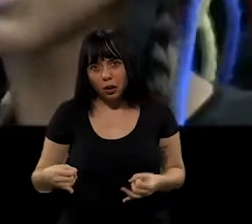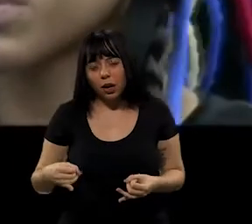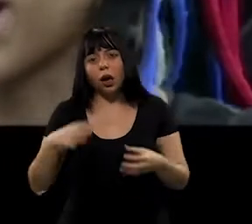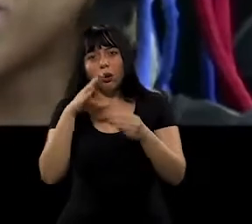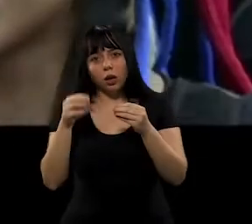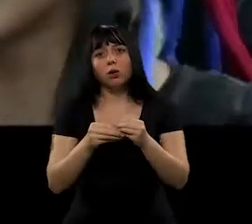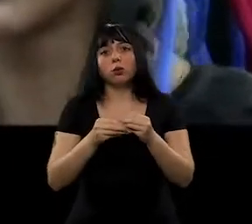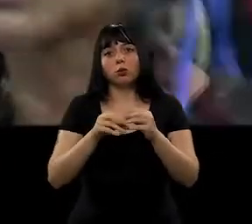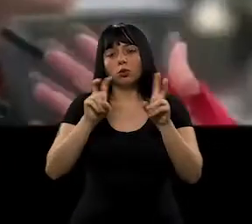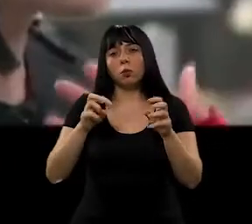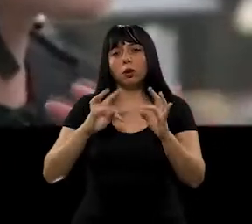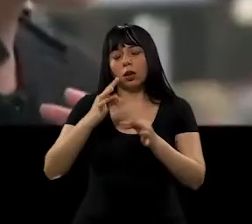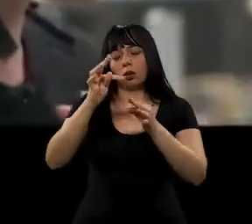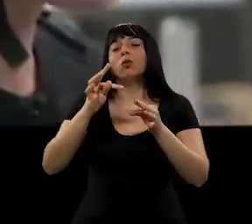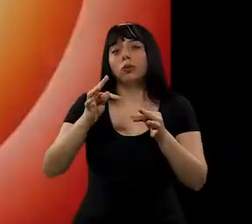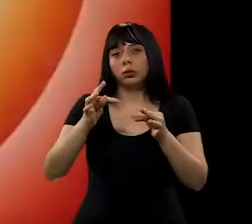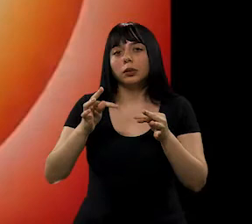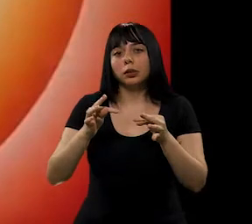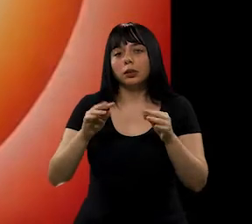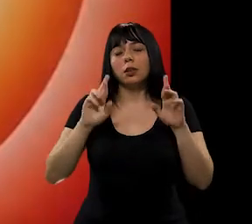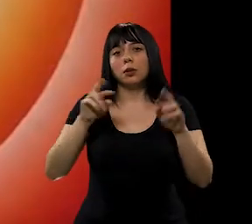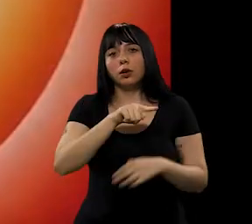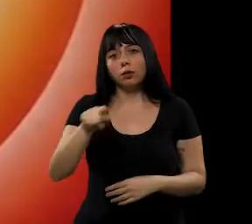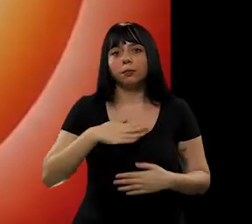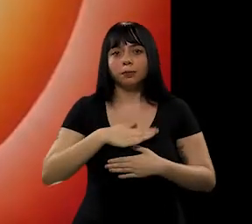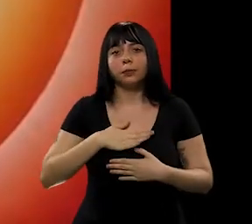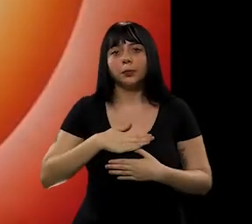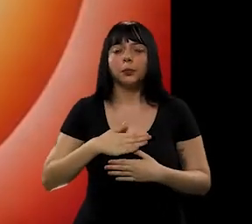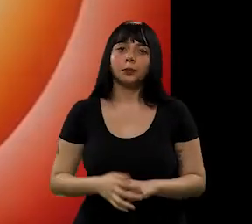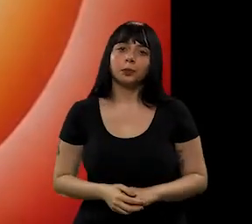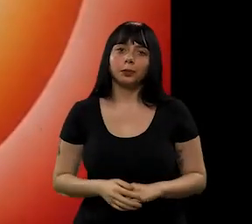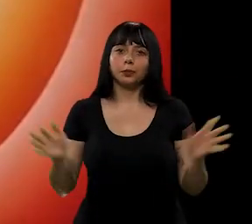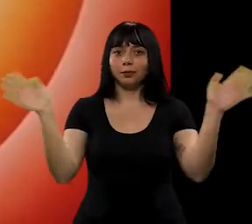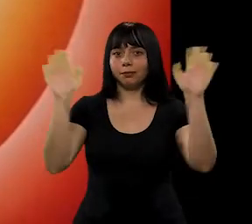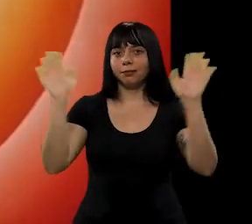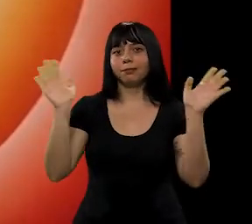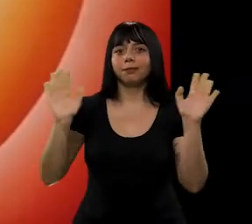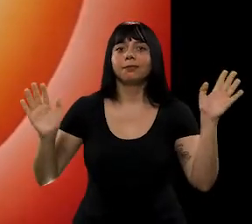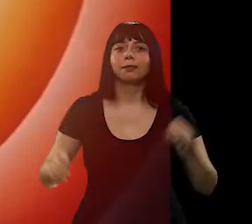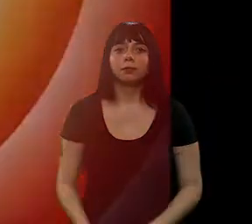potencial das tecnologias digitais dos dias atuais. Espero que vocês tenham gostado. Nos vemos por aí.